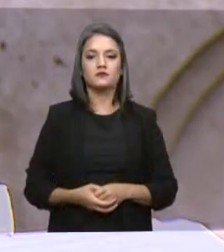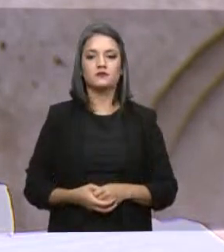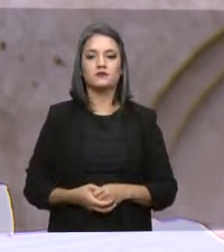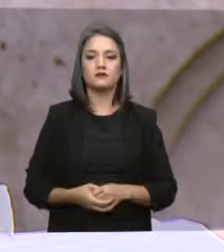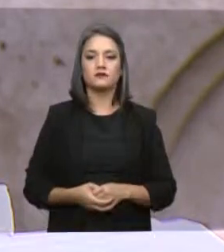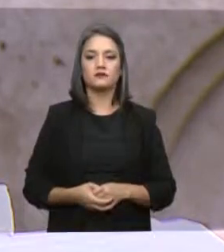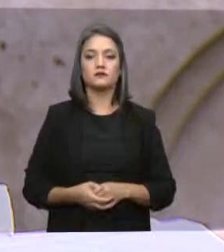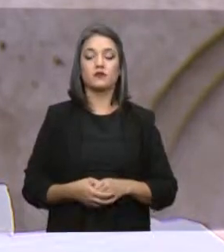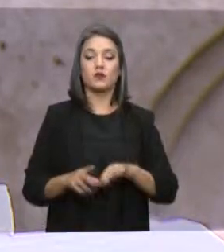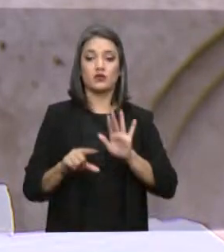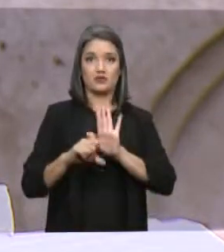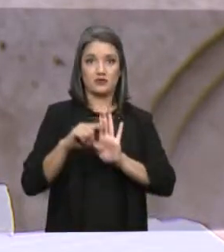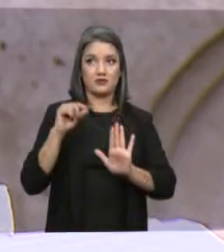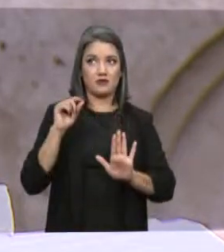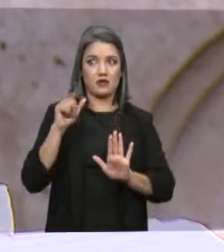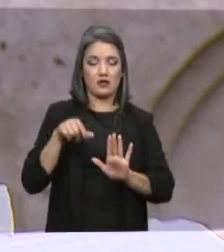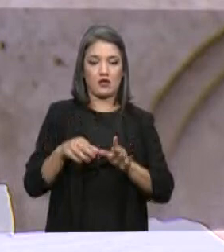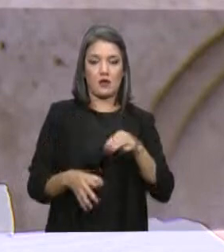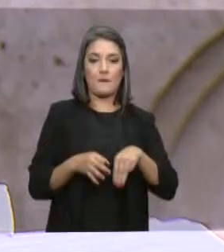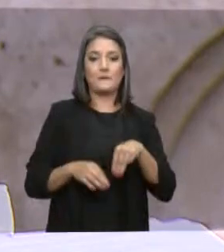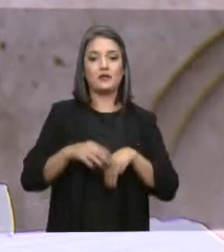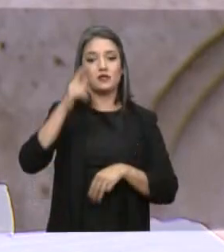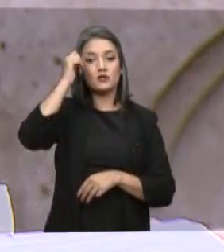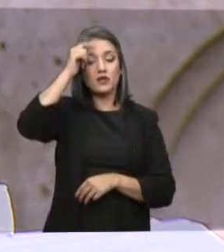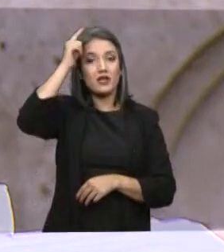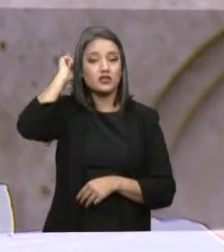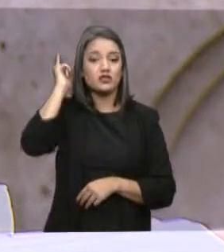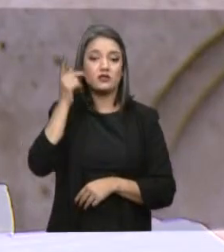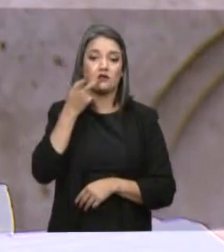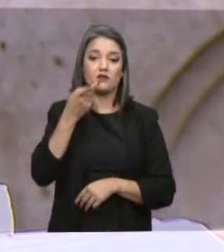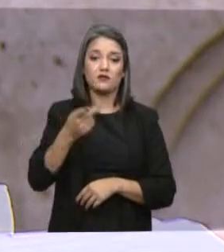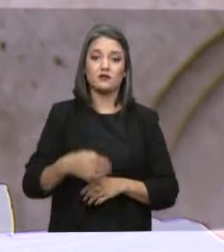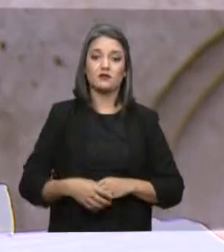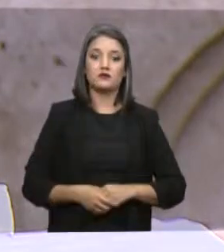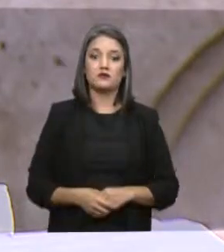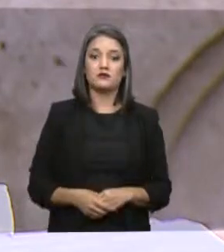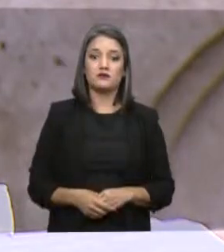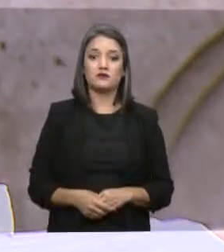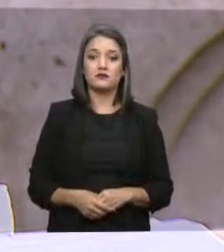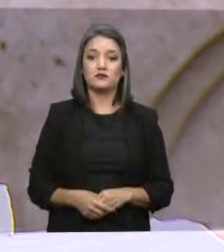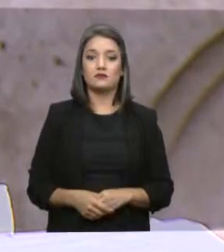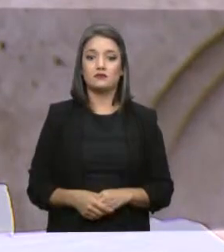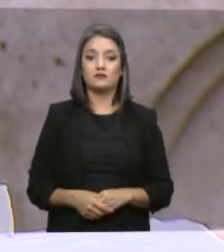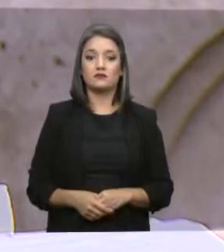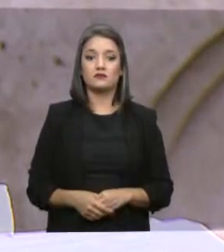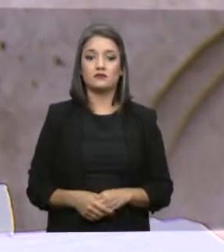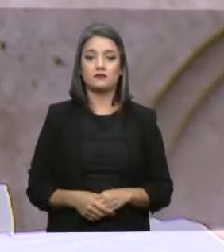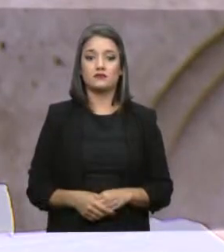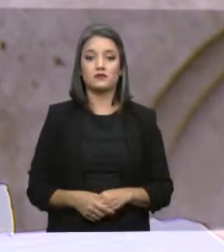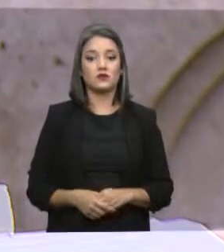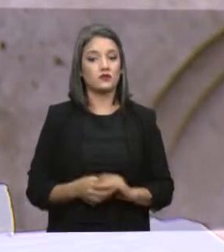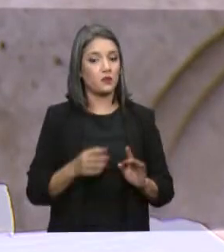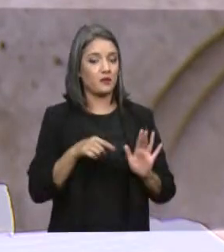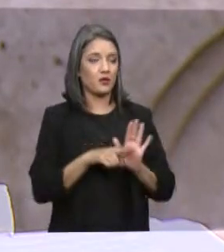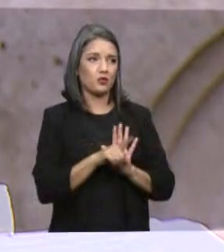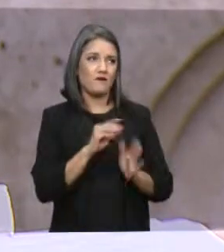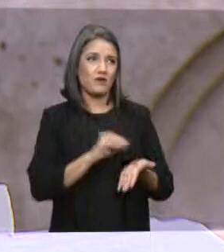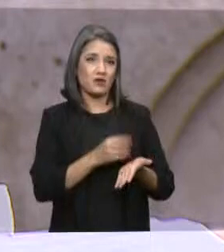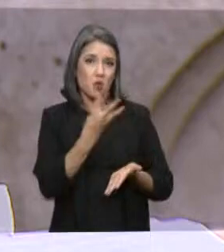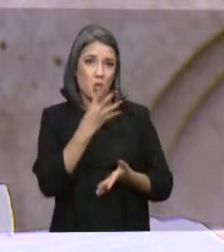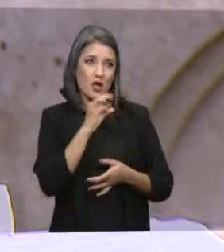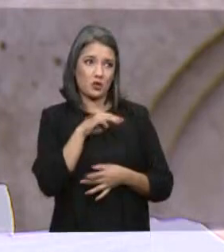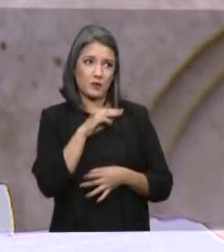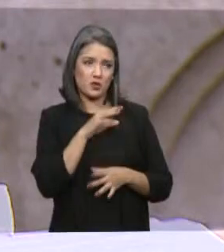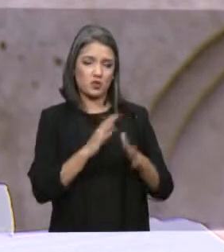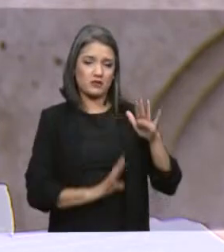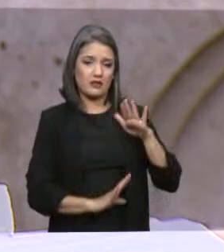o destaque foi apresentado pelo Ministro Alexandre de Moraes eu consulto vossa excelência faltam quatro minutos para o